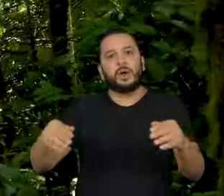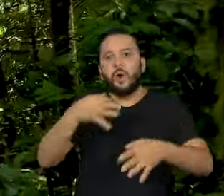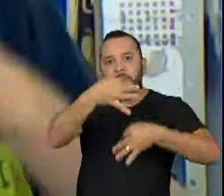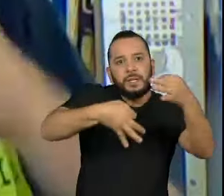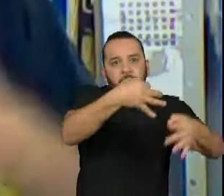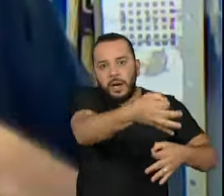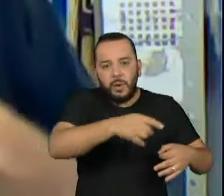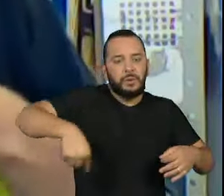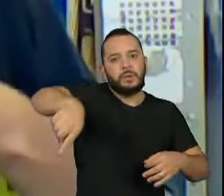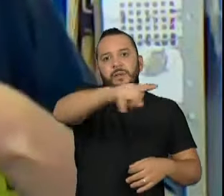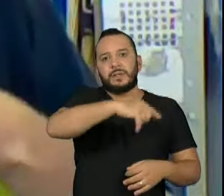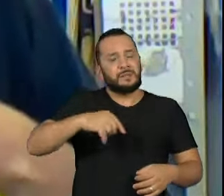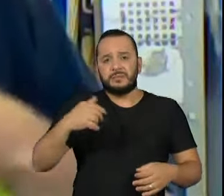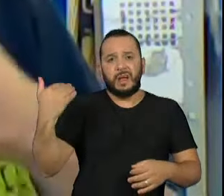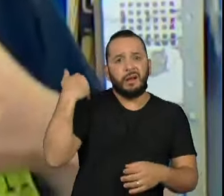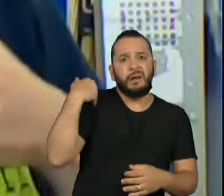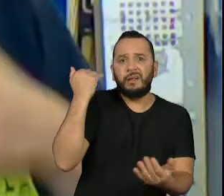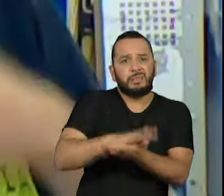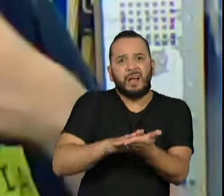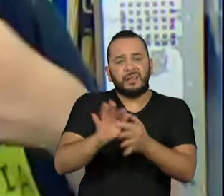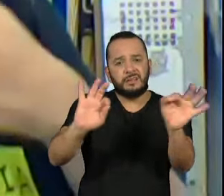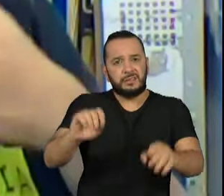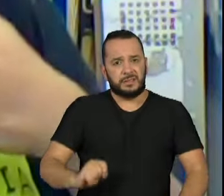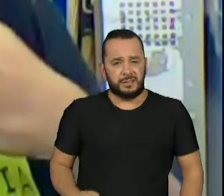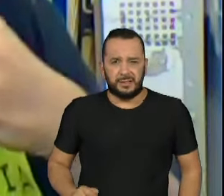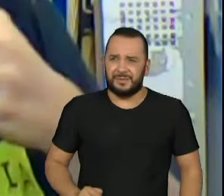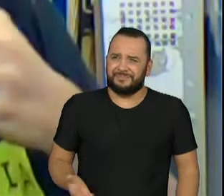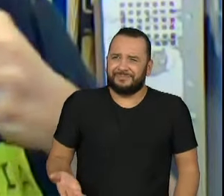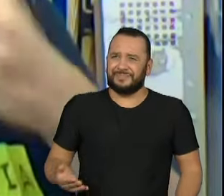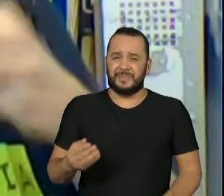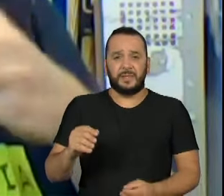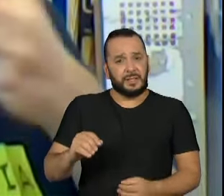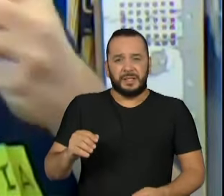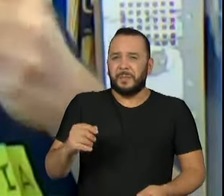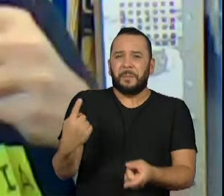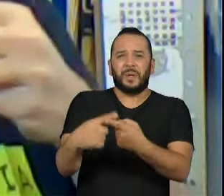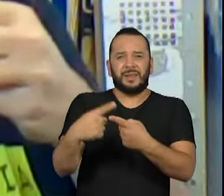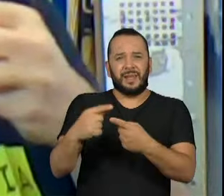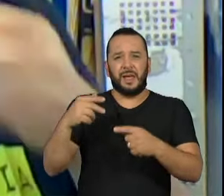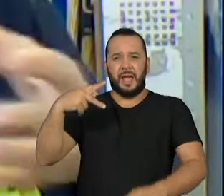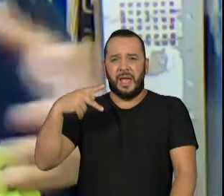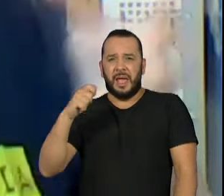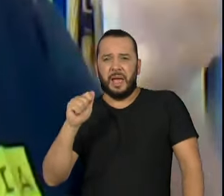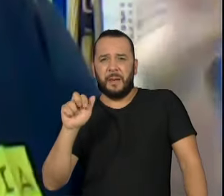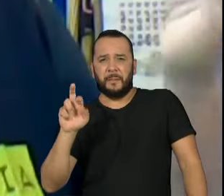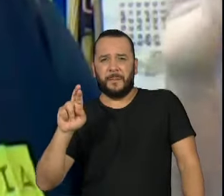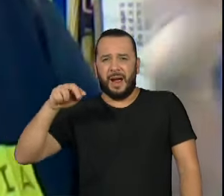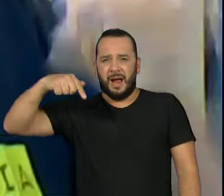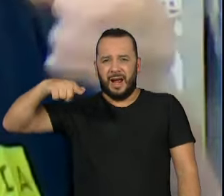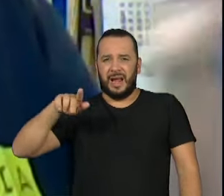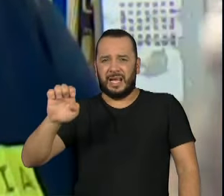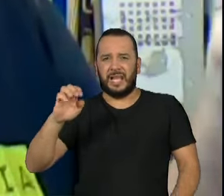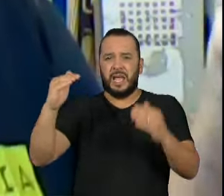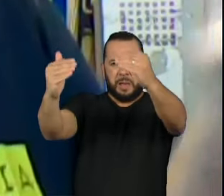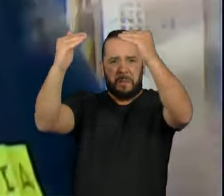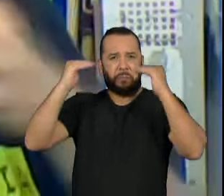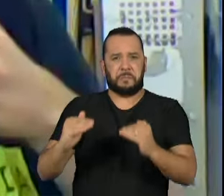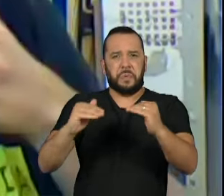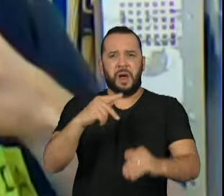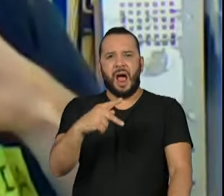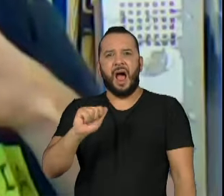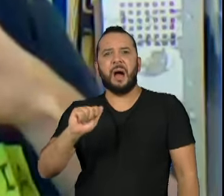passos econômicos a serem dados não podem ser tão acelerados para querer implantar as coisas como foi no regime militar na década de